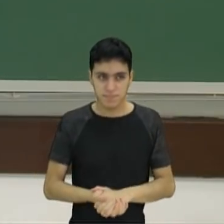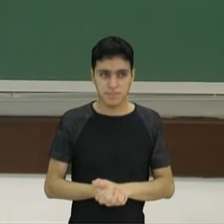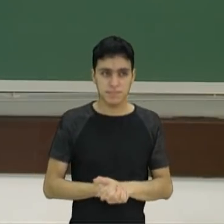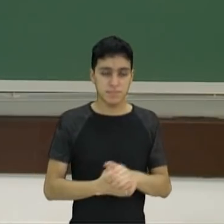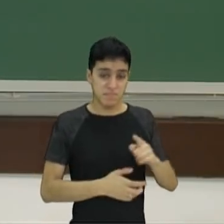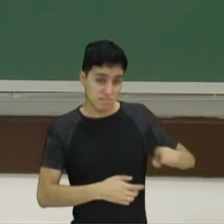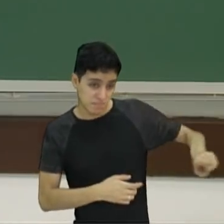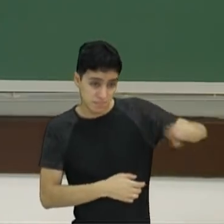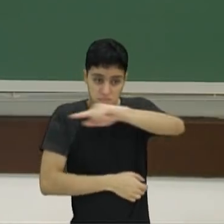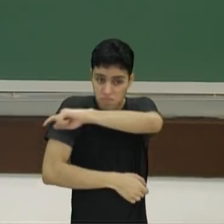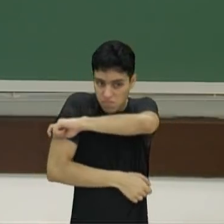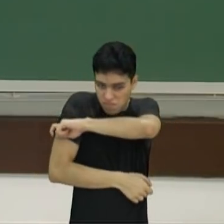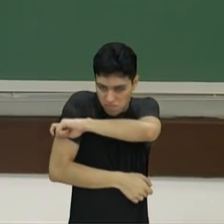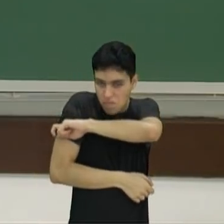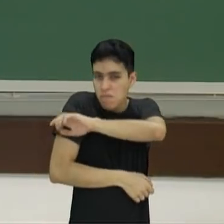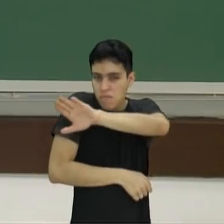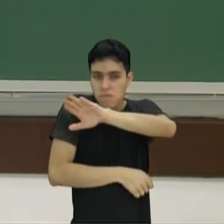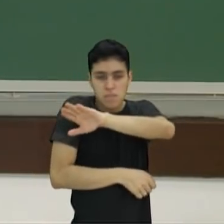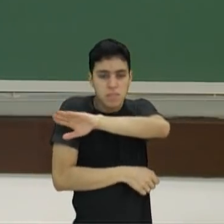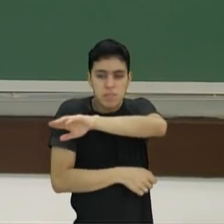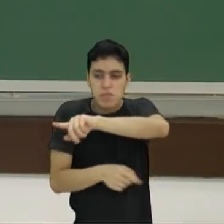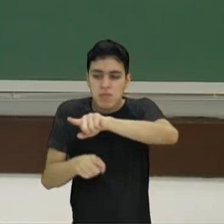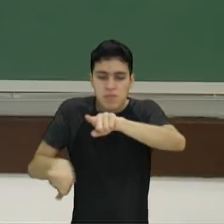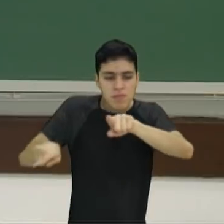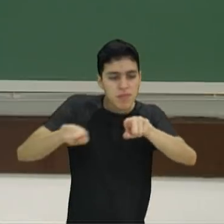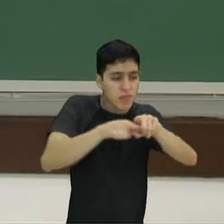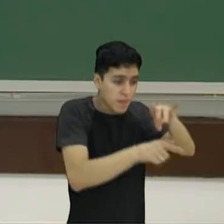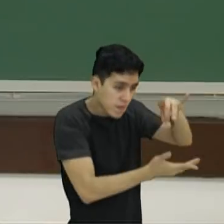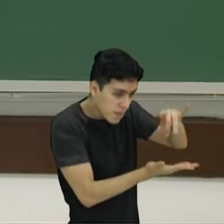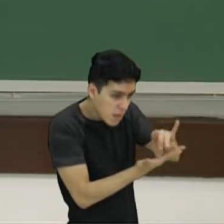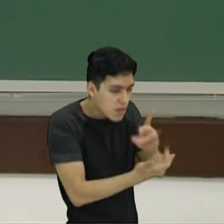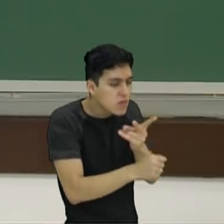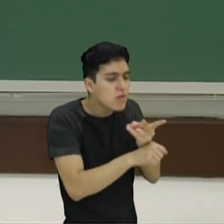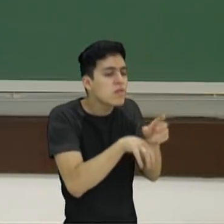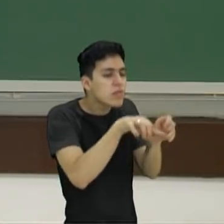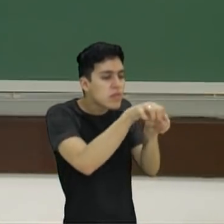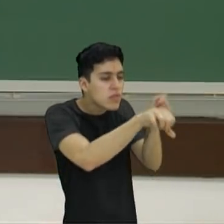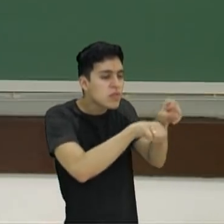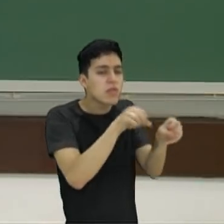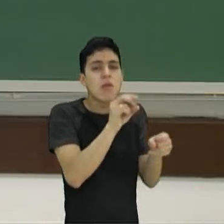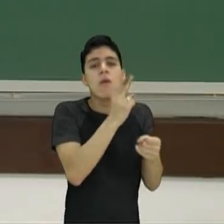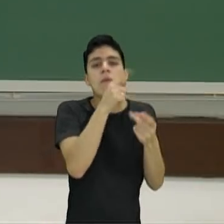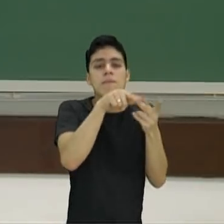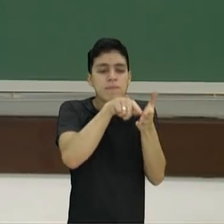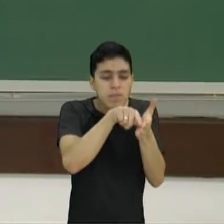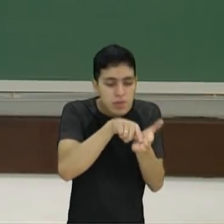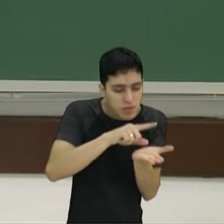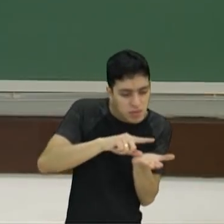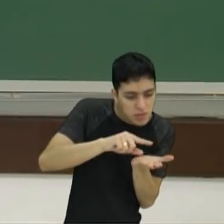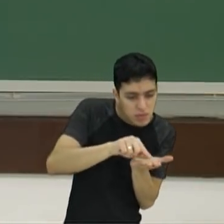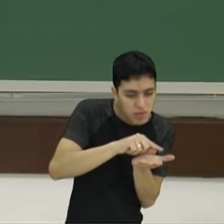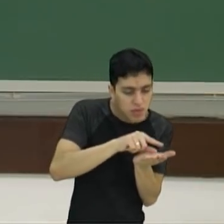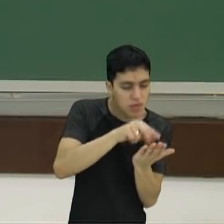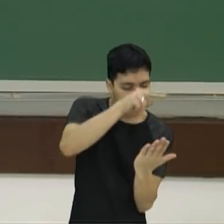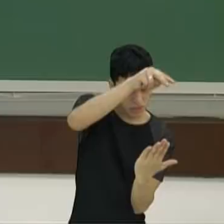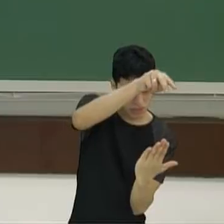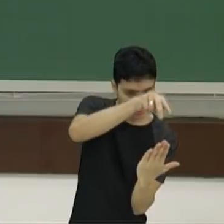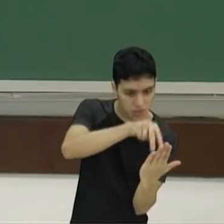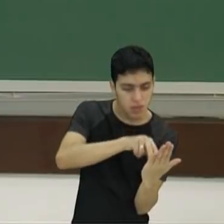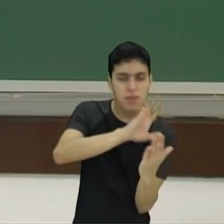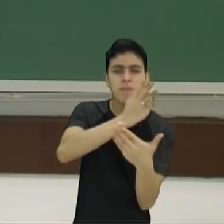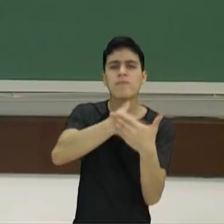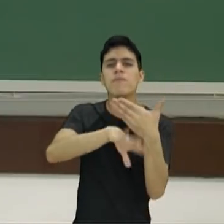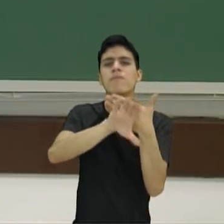Os estudantes consultam as fontes originais dos fatos ou pesquisam em artigos acadêmicos,